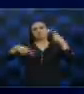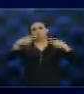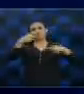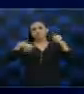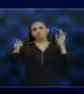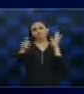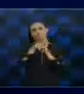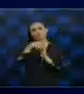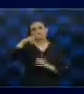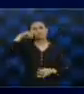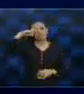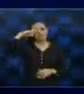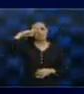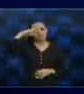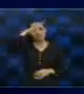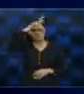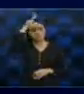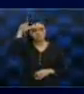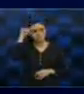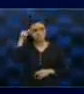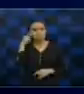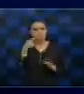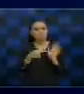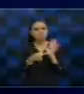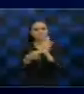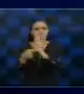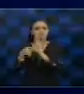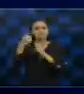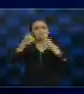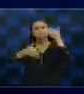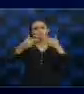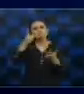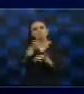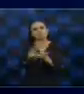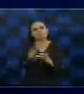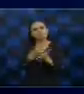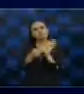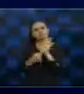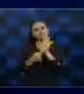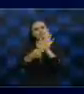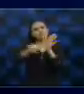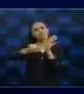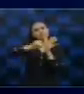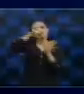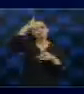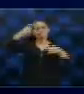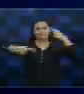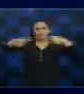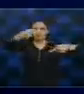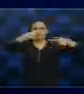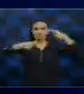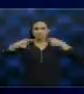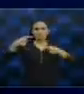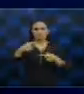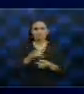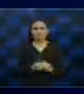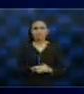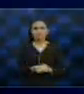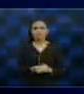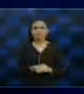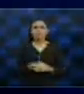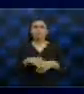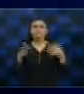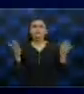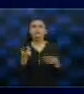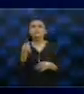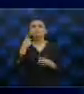pela Band Amazonas, mantendo a tradição da Band de sempre realizar o primeiro debate entre os candidatos. Vamos conhecer agora